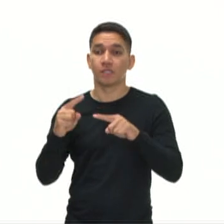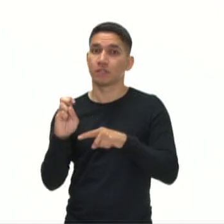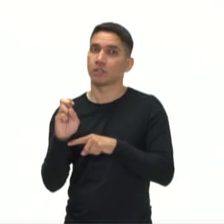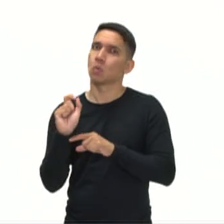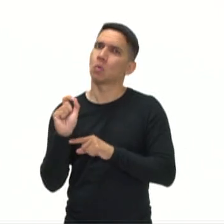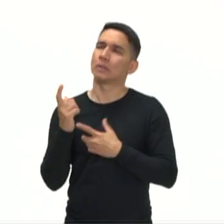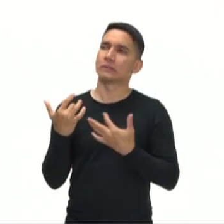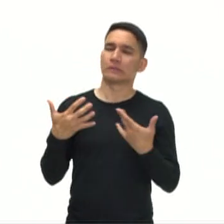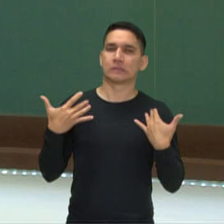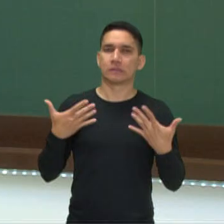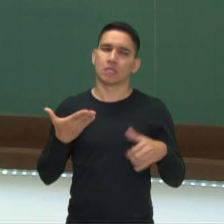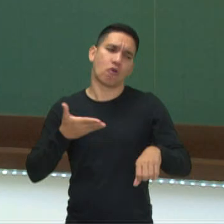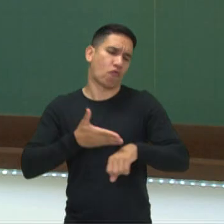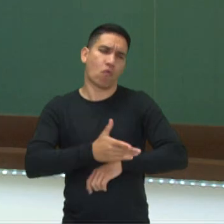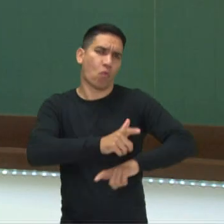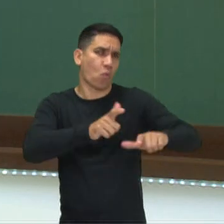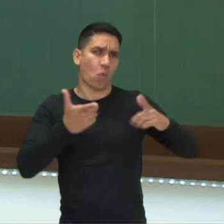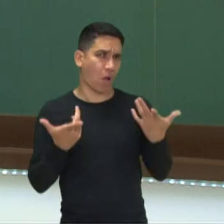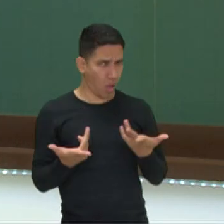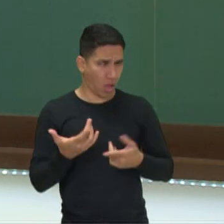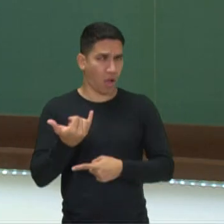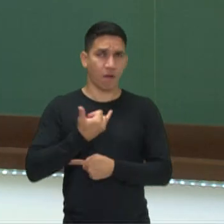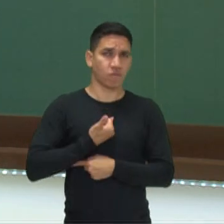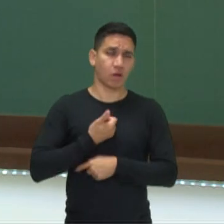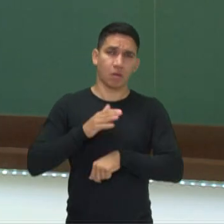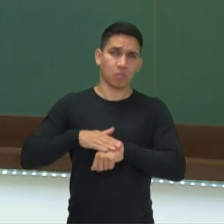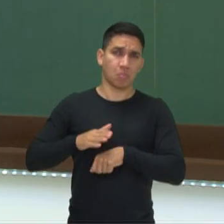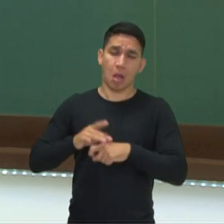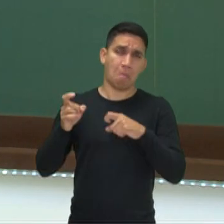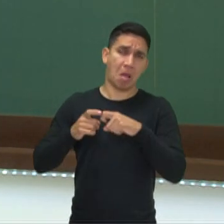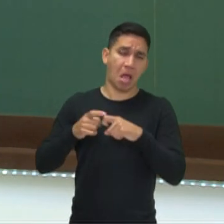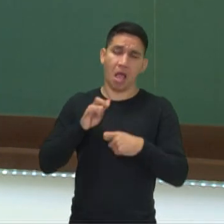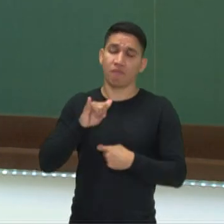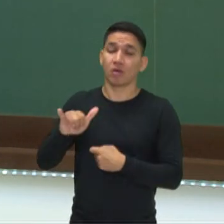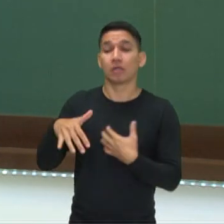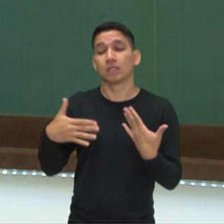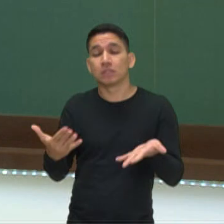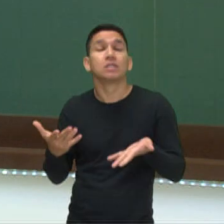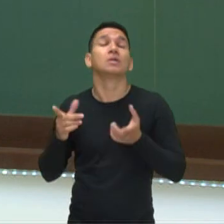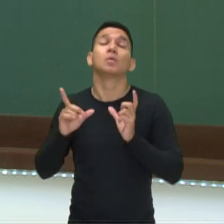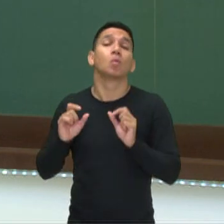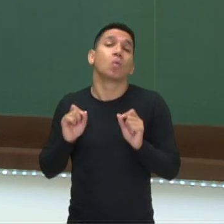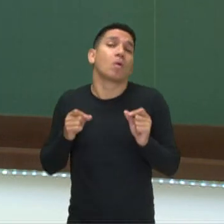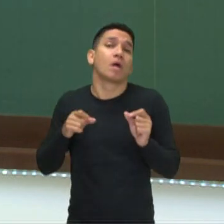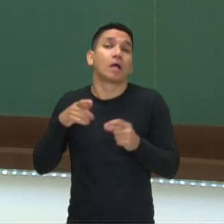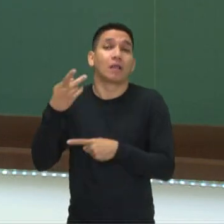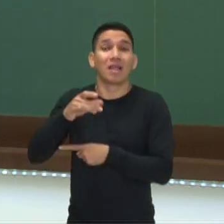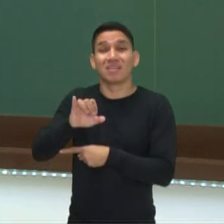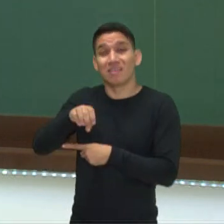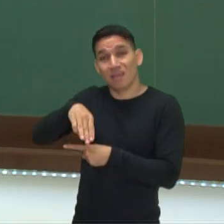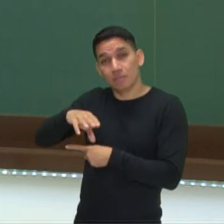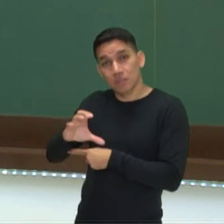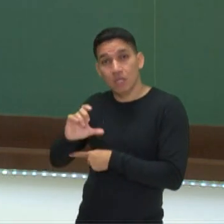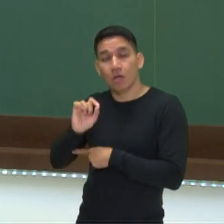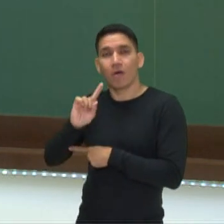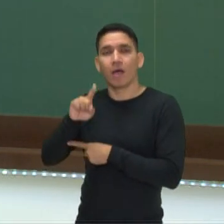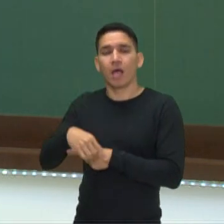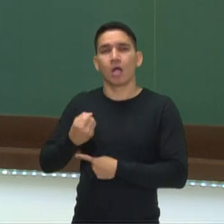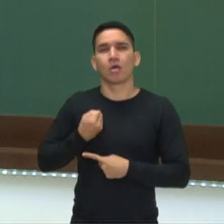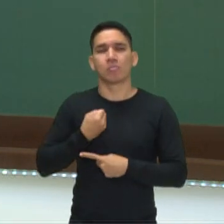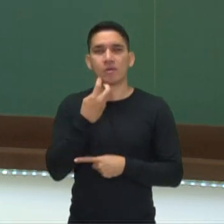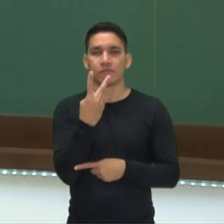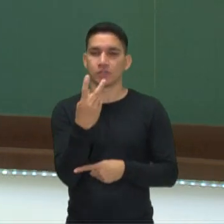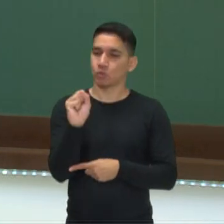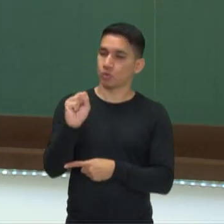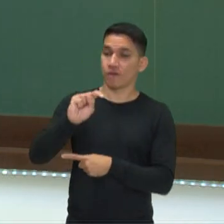certo, sei lá, ela foi em algum lugar e recebeu que na médica e alguém falou para ela que o IMC dela deu